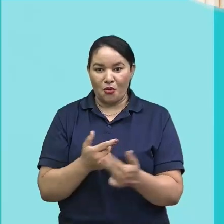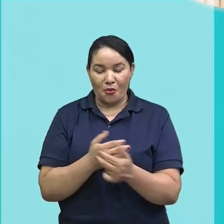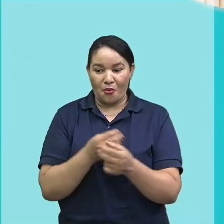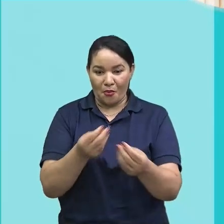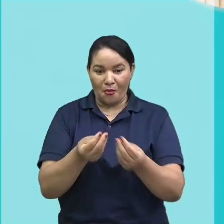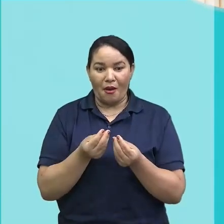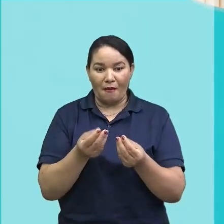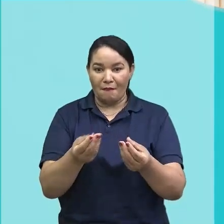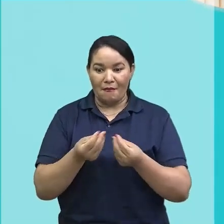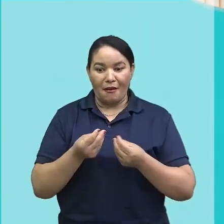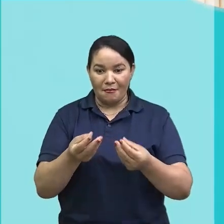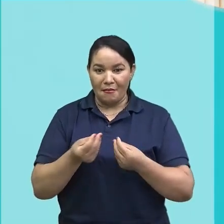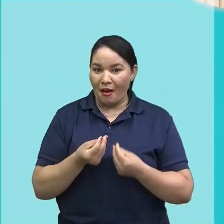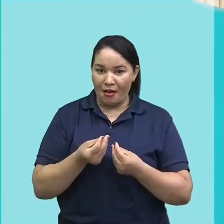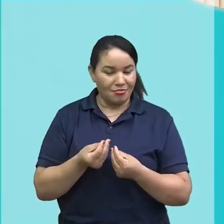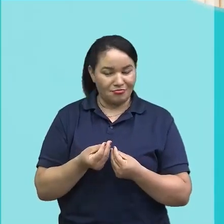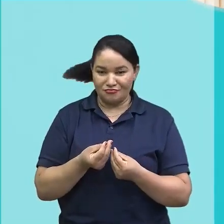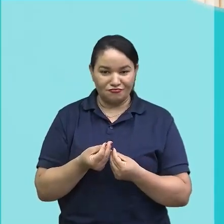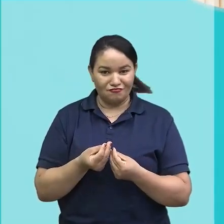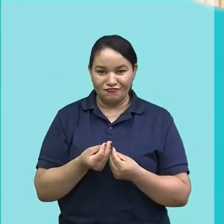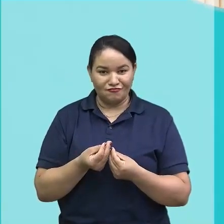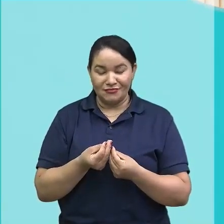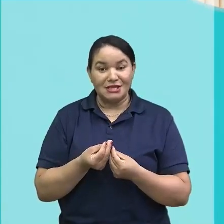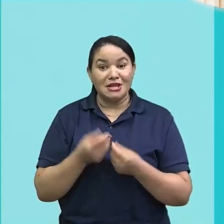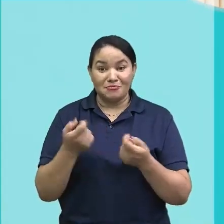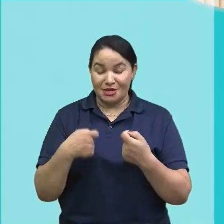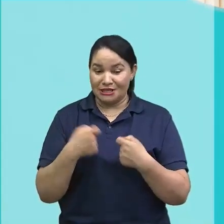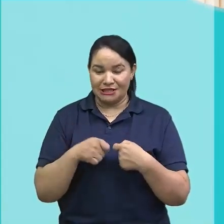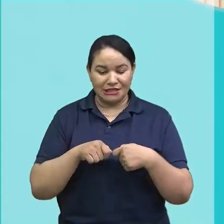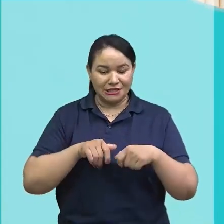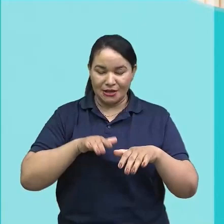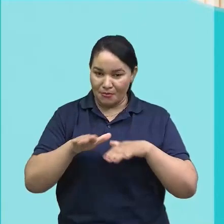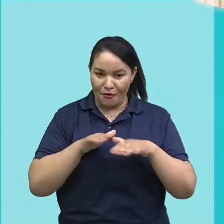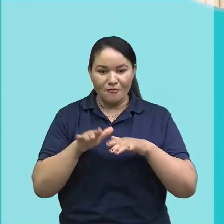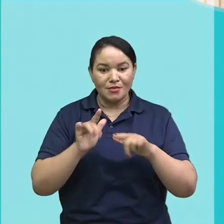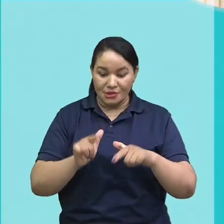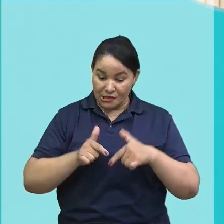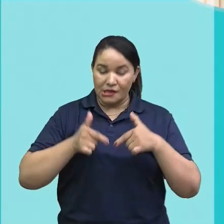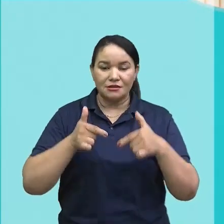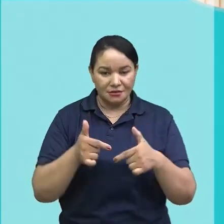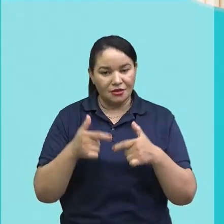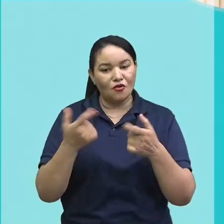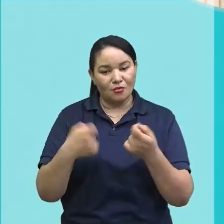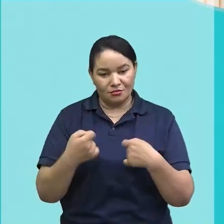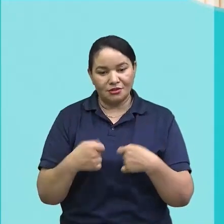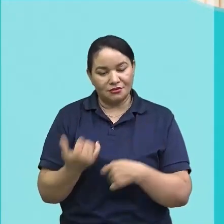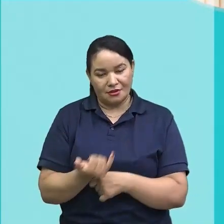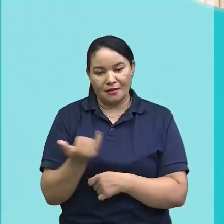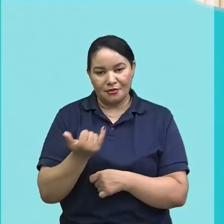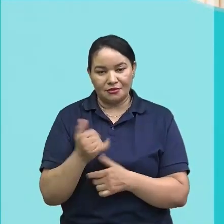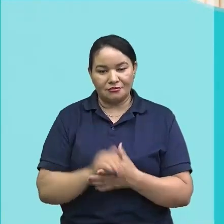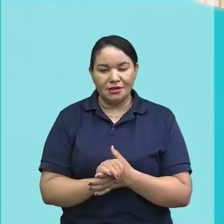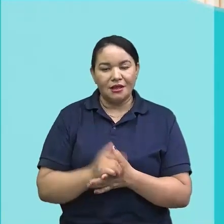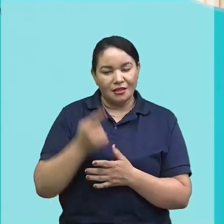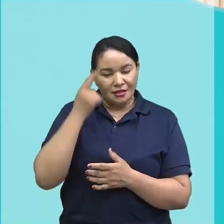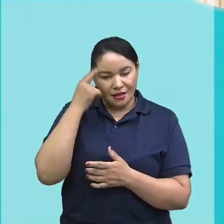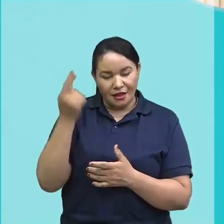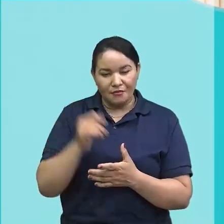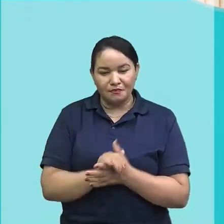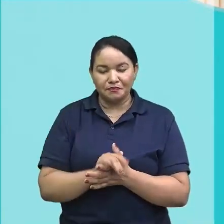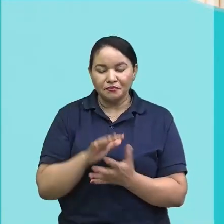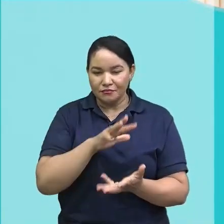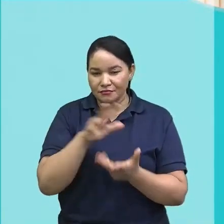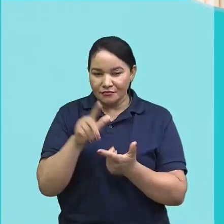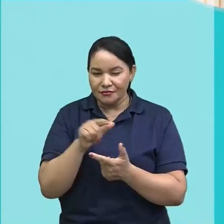esperando. Afinal, você precisa estar em constante movimento. Lembra que eu falei das leis do universo? Que nós